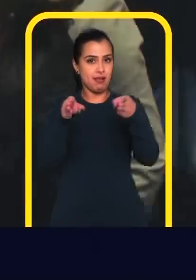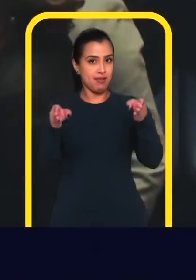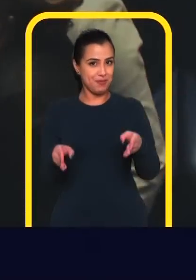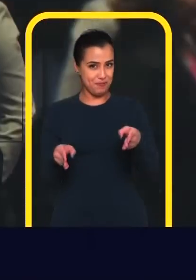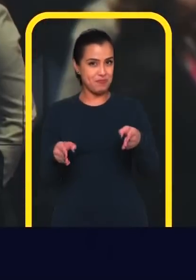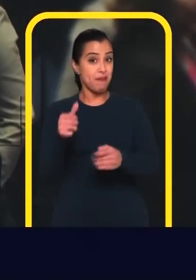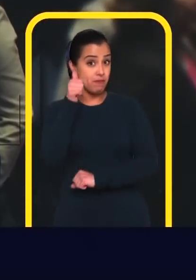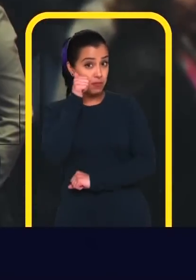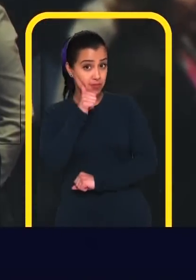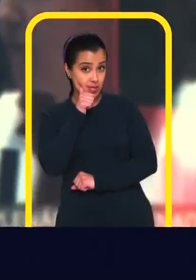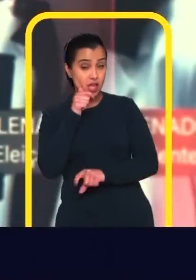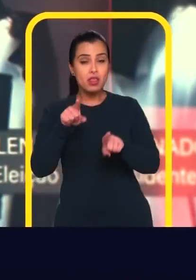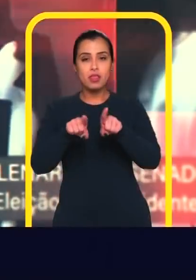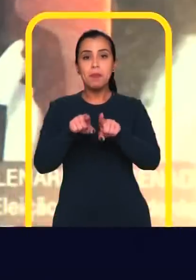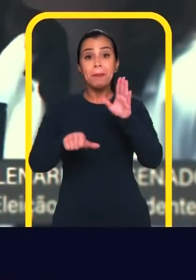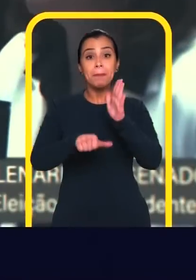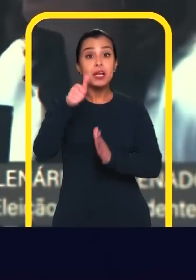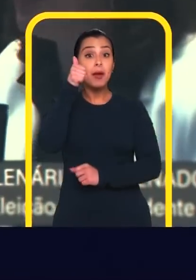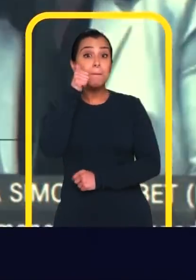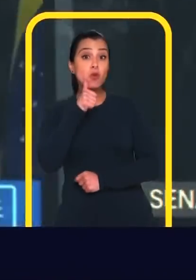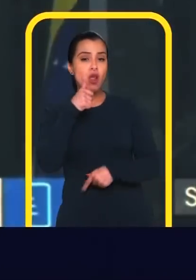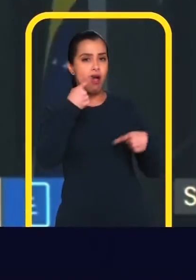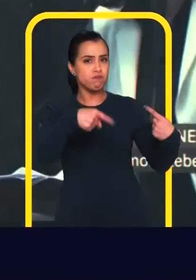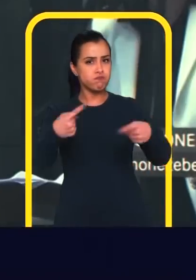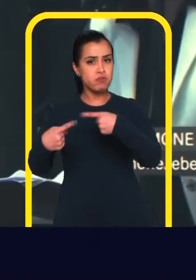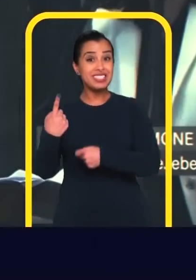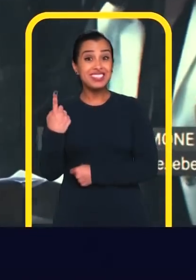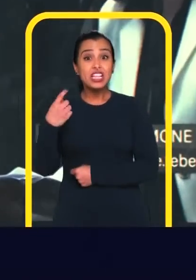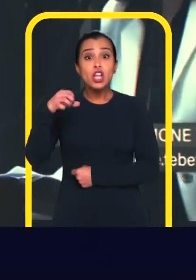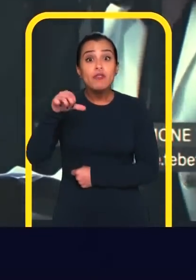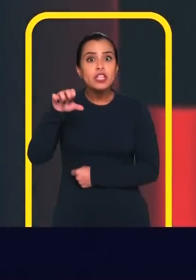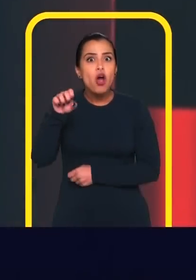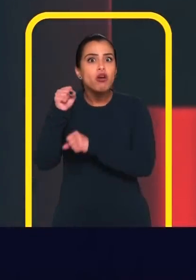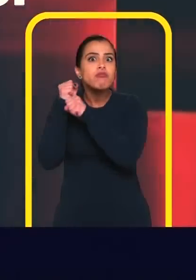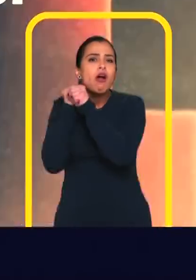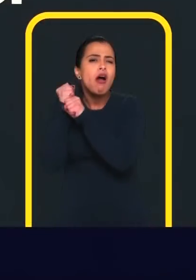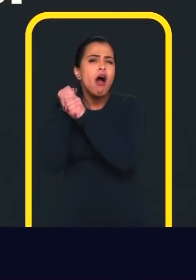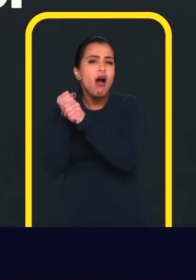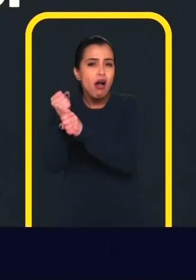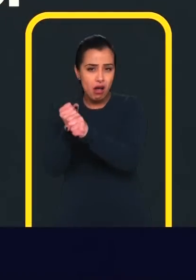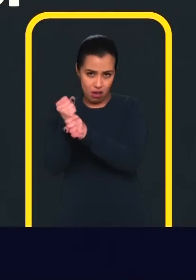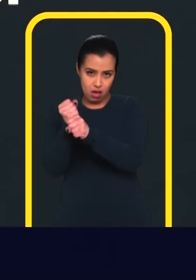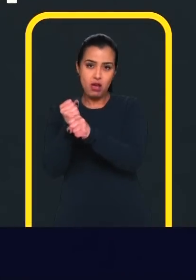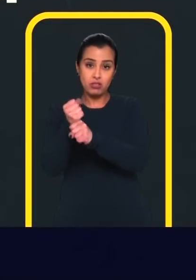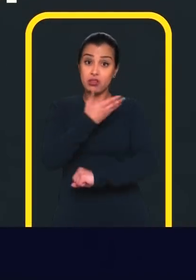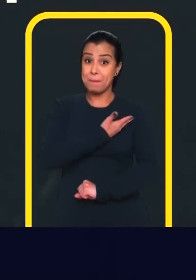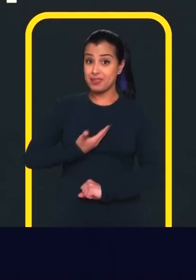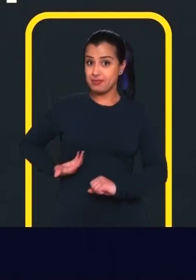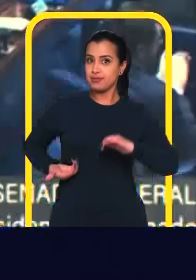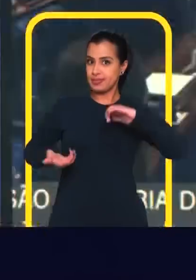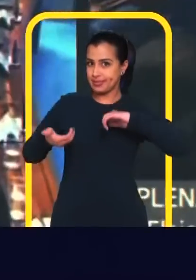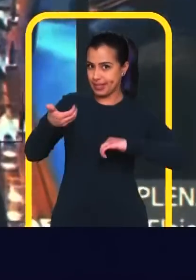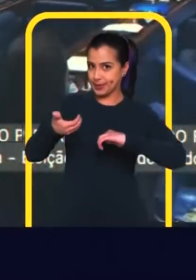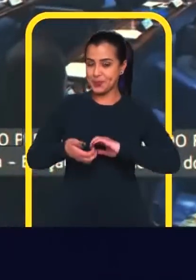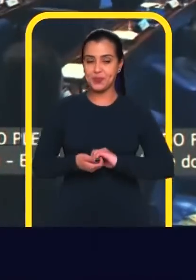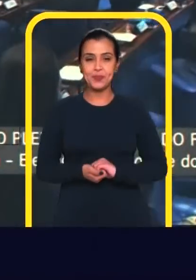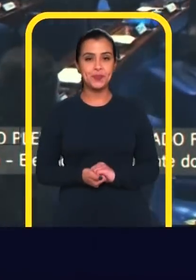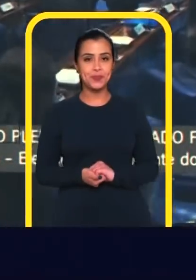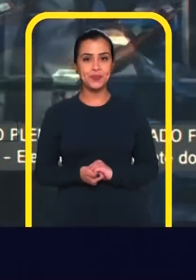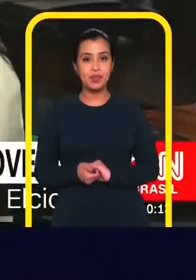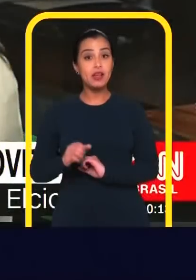bancada feminina E a primeira mulher a disputar em 198 anos de história A presidência do Senado Federal